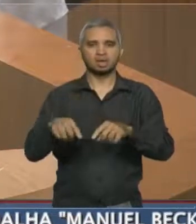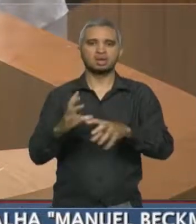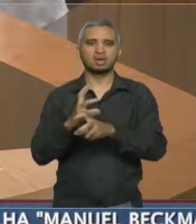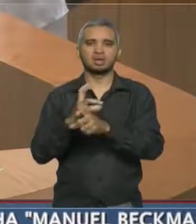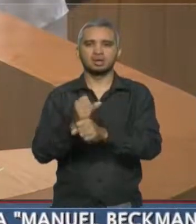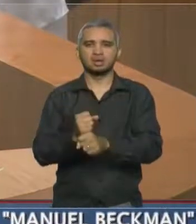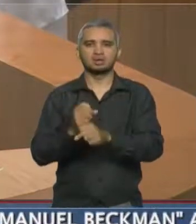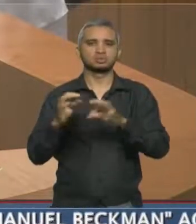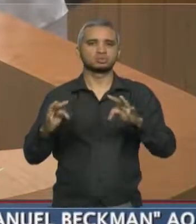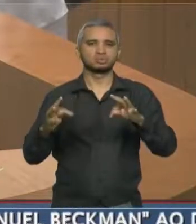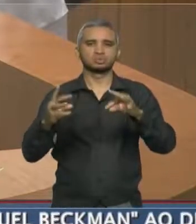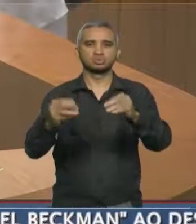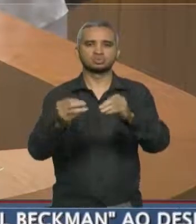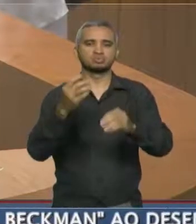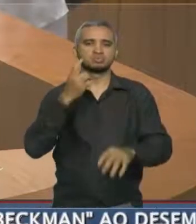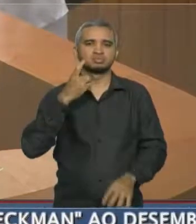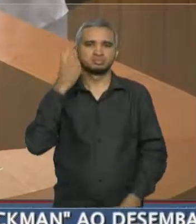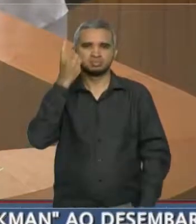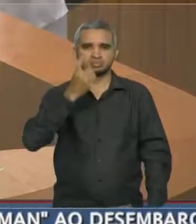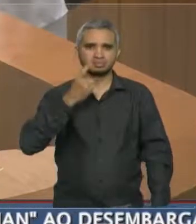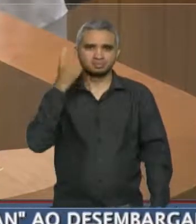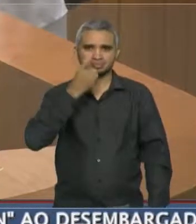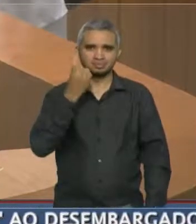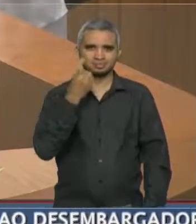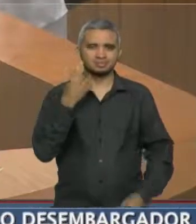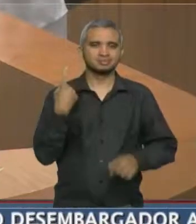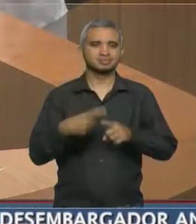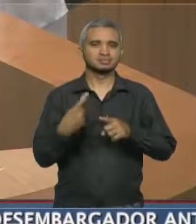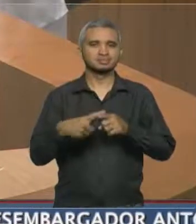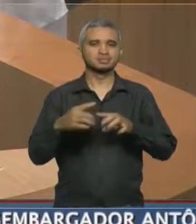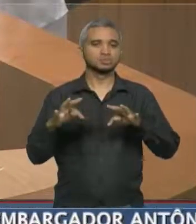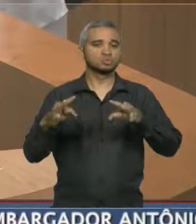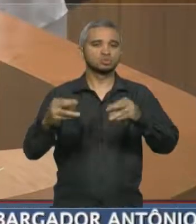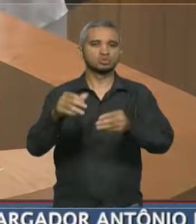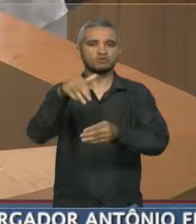do plenário, porque todos participam votando,